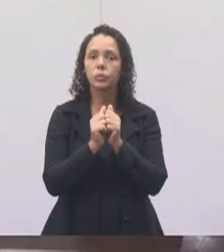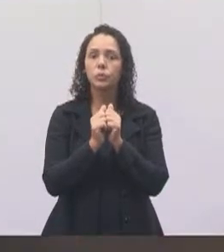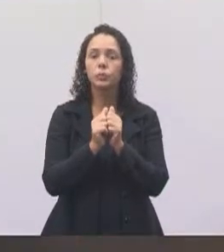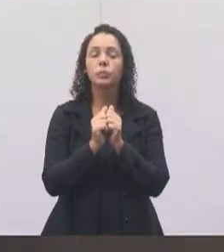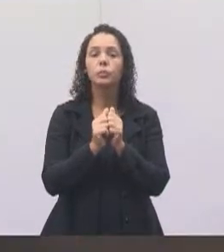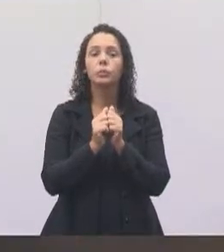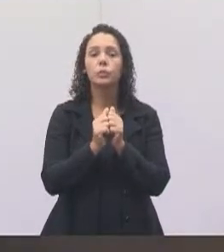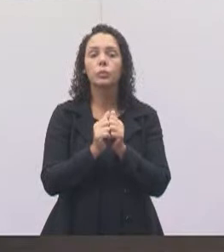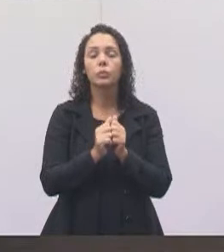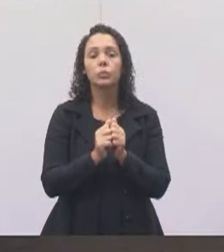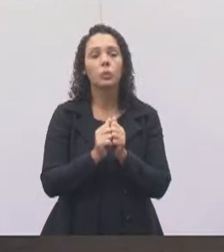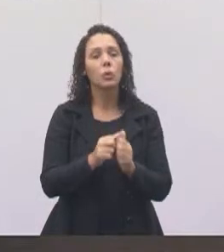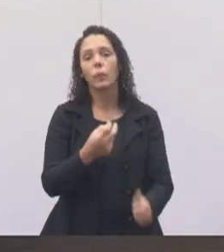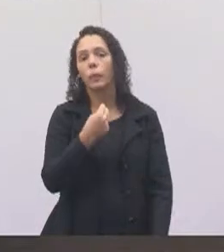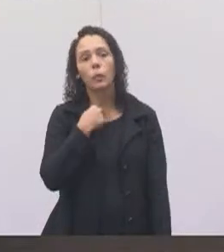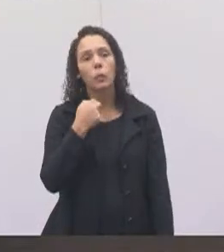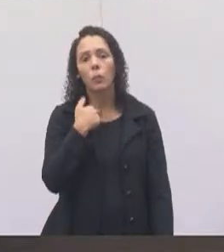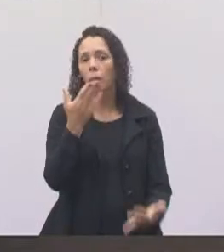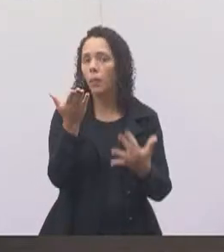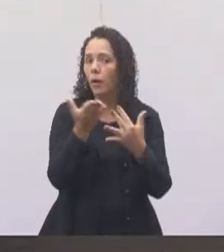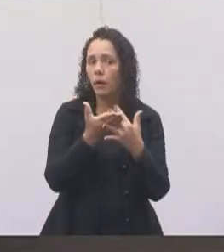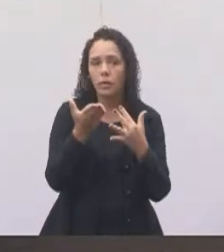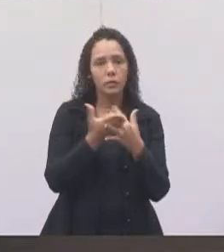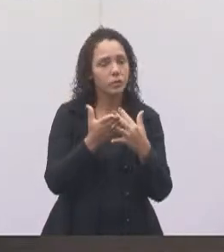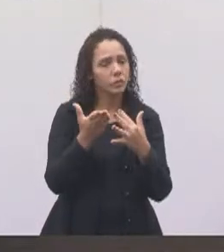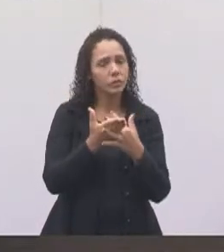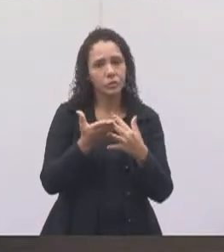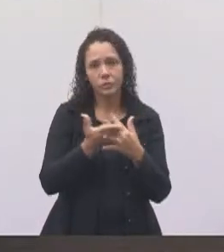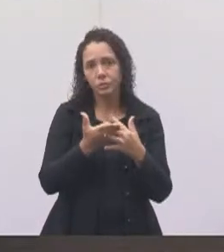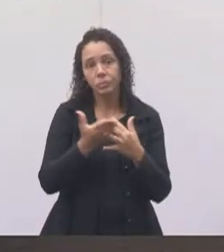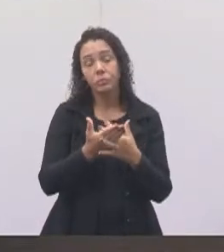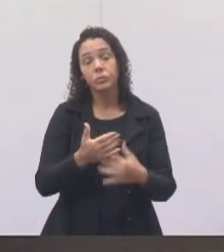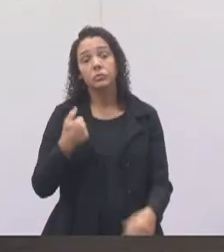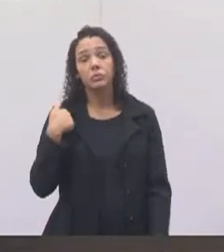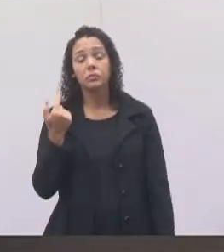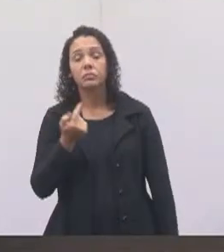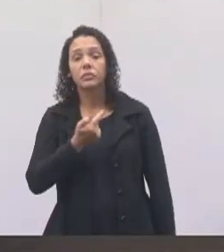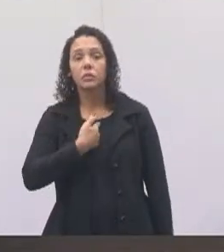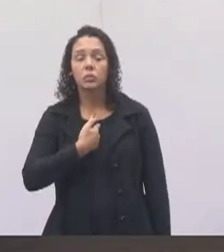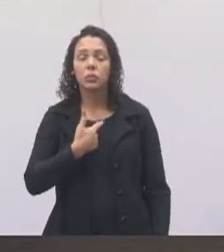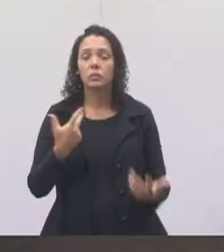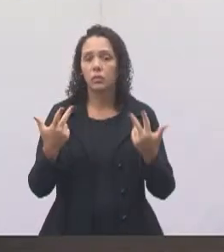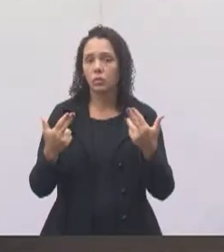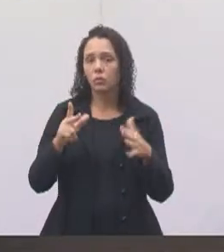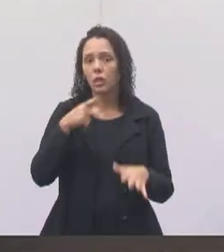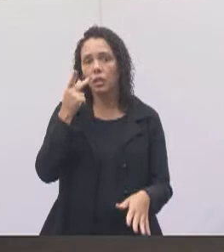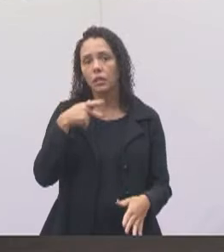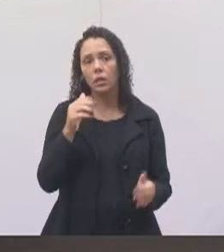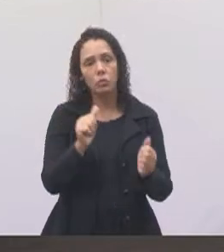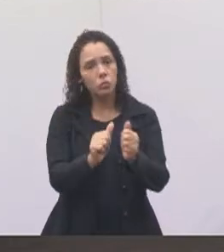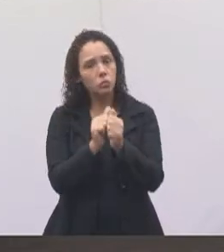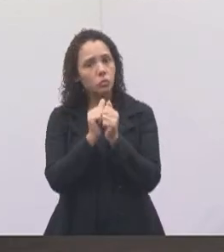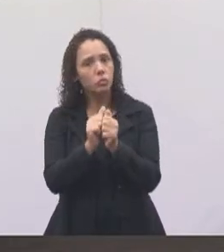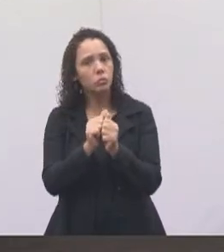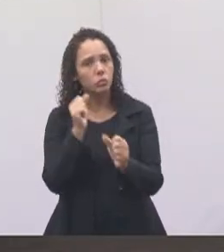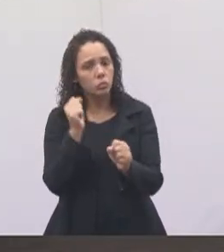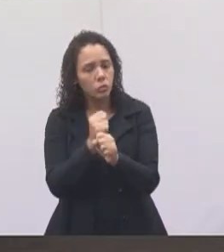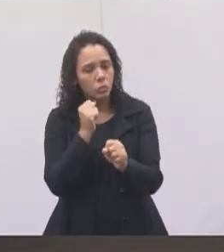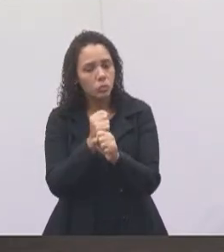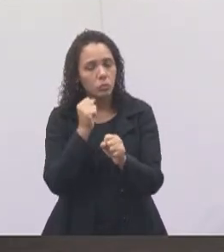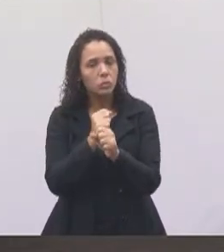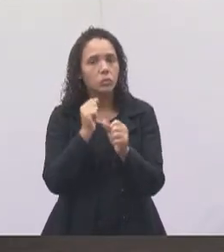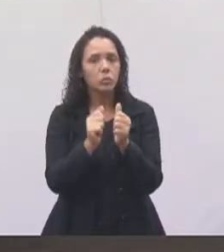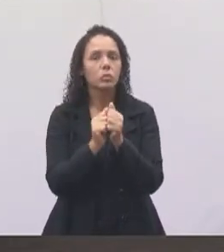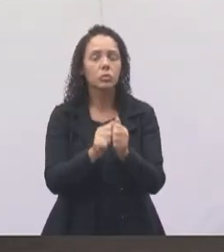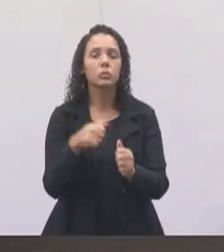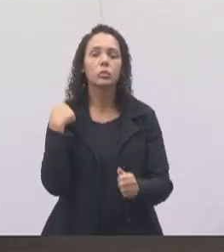para um dia a gente acender a vela para o diabo e outro dia para o santo. E a gente, como a gente fala, a gente está junto, a gente constrói junto. E a gente está aqui